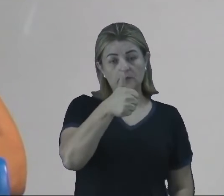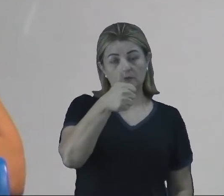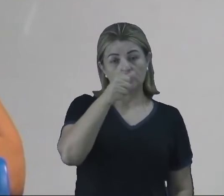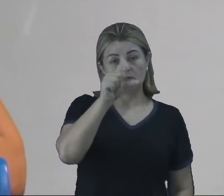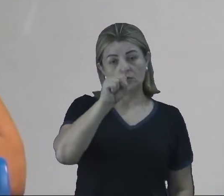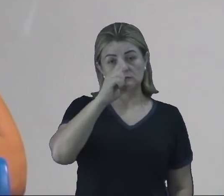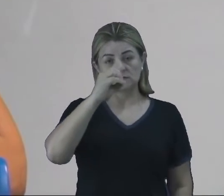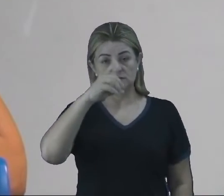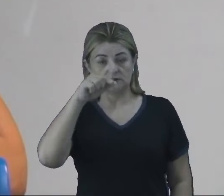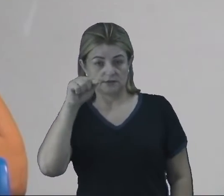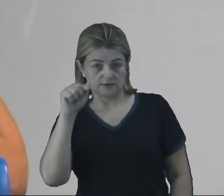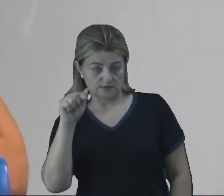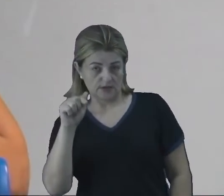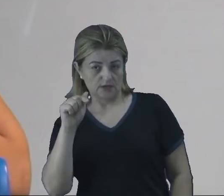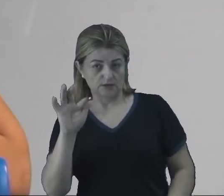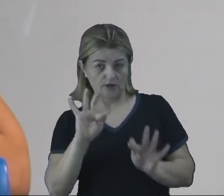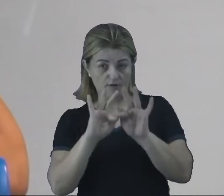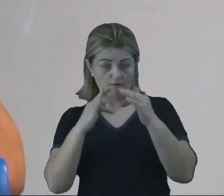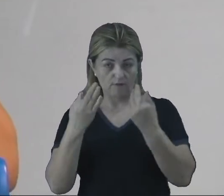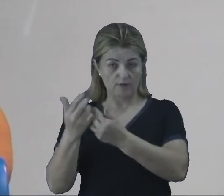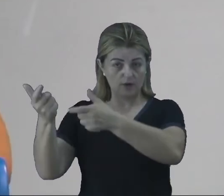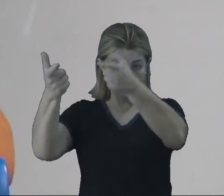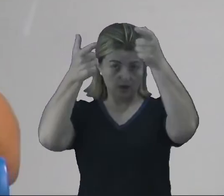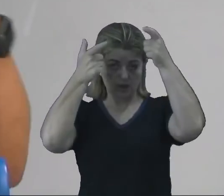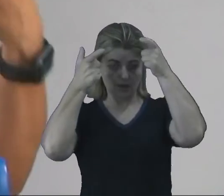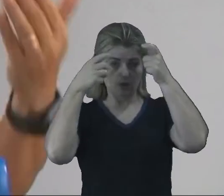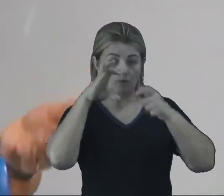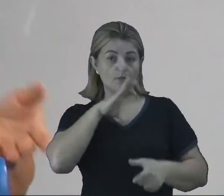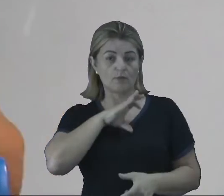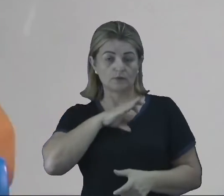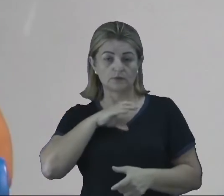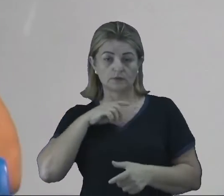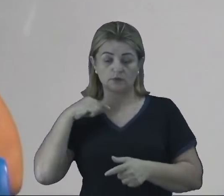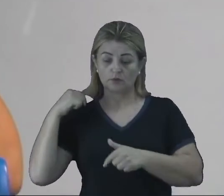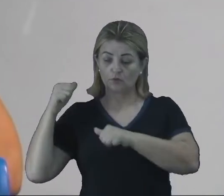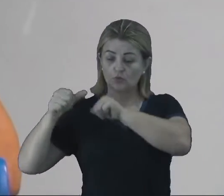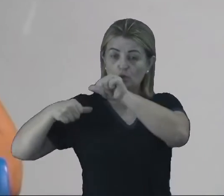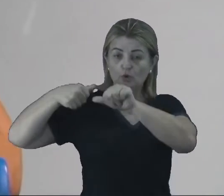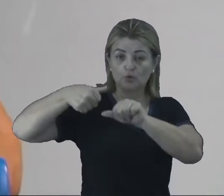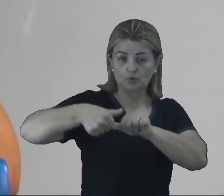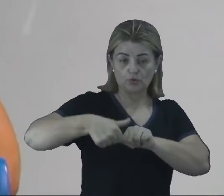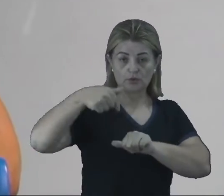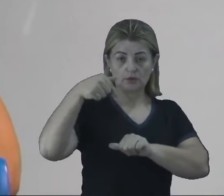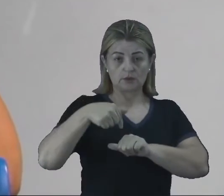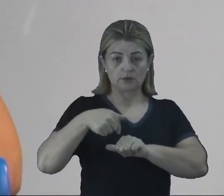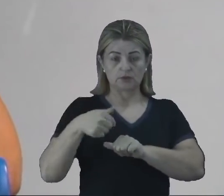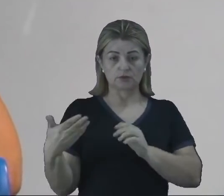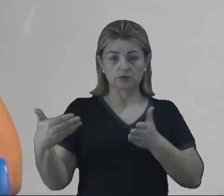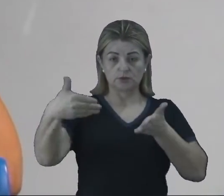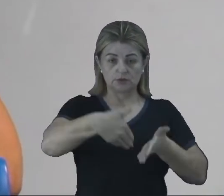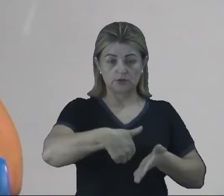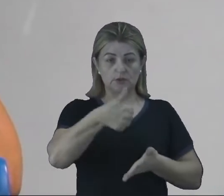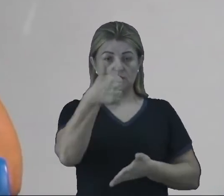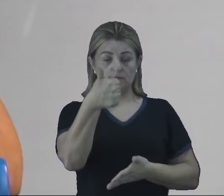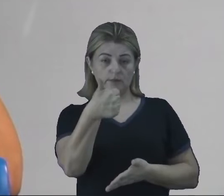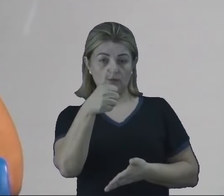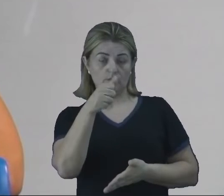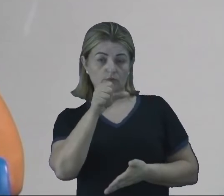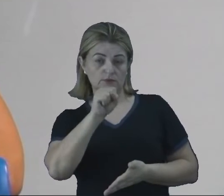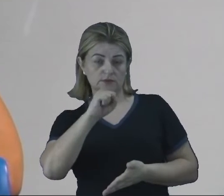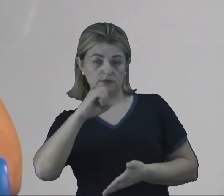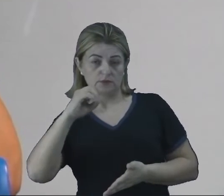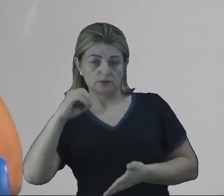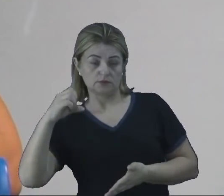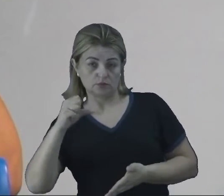ela acontece quando eu pego um ser inanimado e eu trago ele como um personagem, como alguém que tem sentimentos de uma